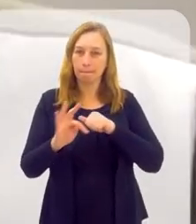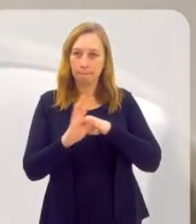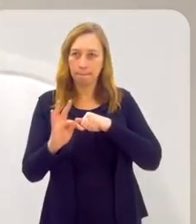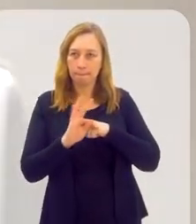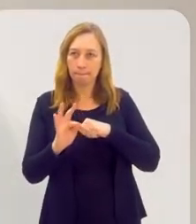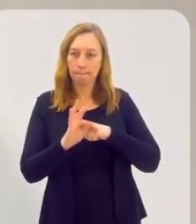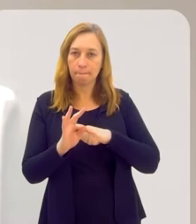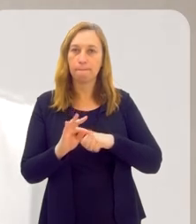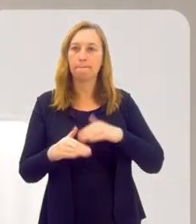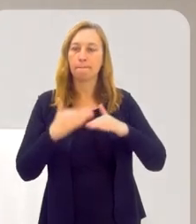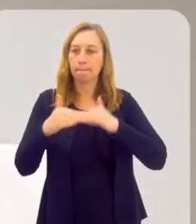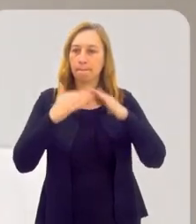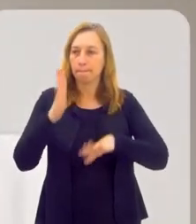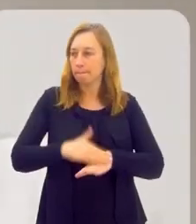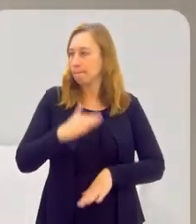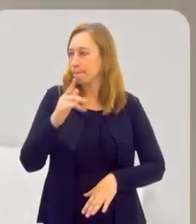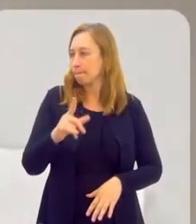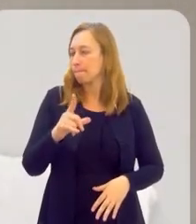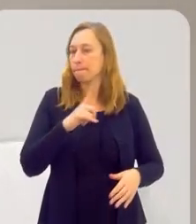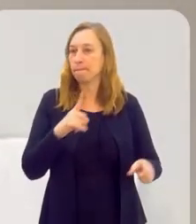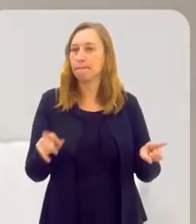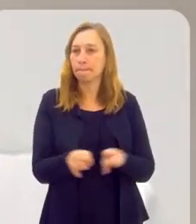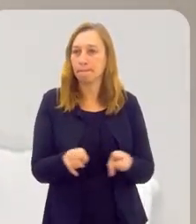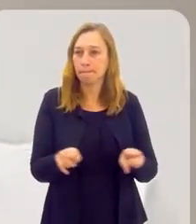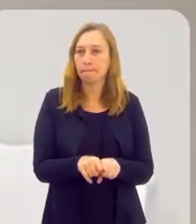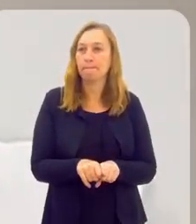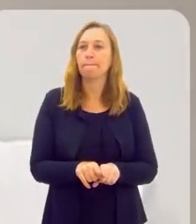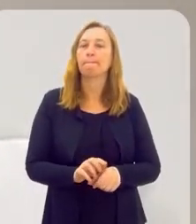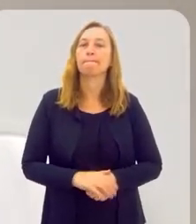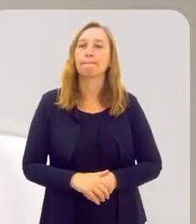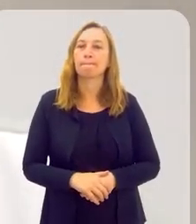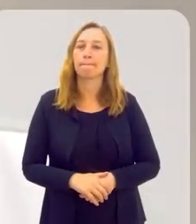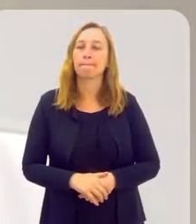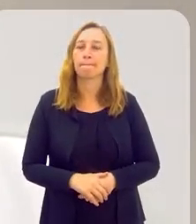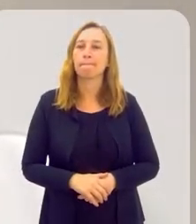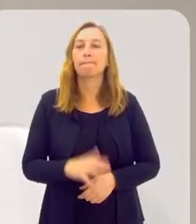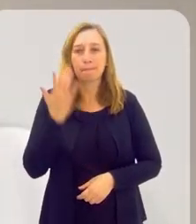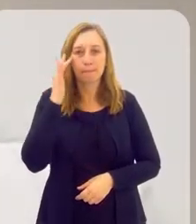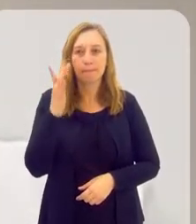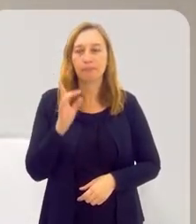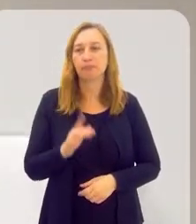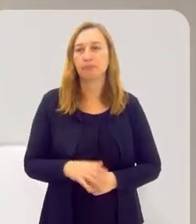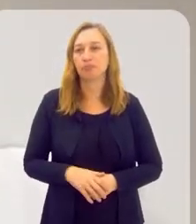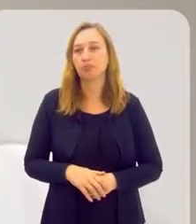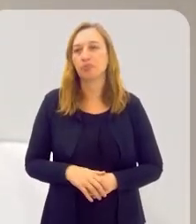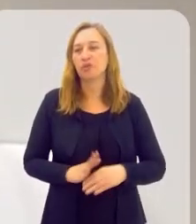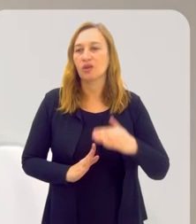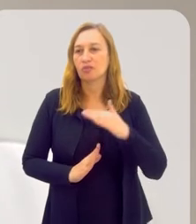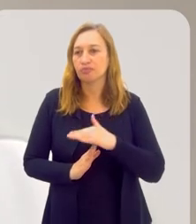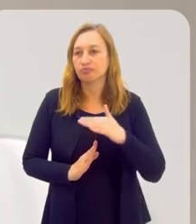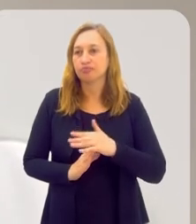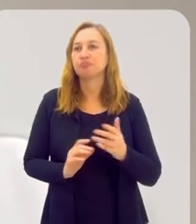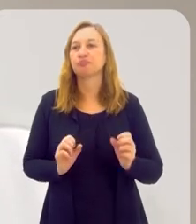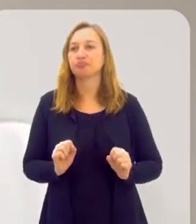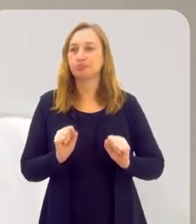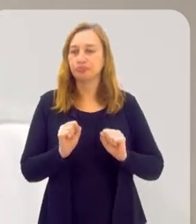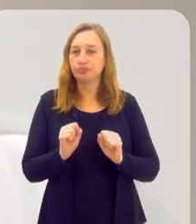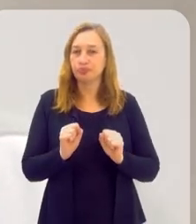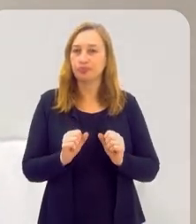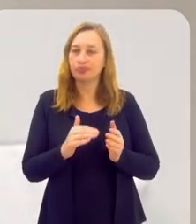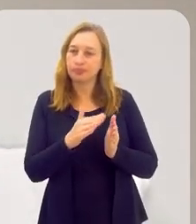se expressarem ao mais alto nível. Nós temos que fazer também esse caminho, estamos a fazê-lo, e eu acho que estas barreiras que se